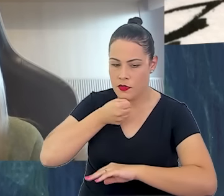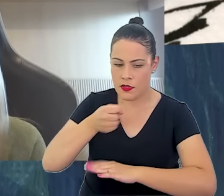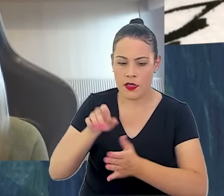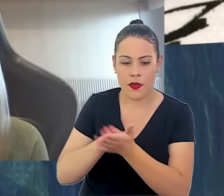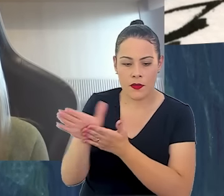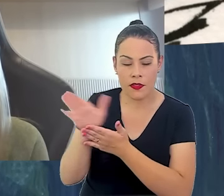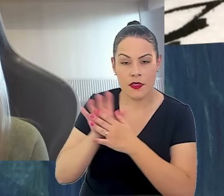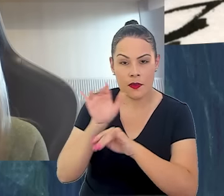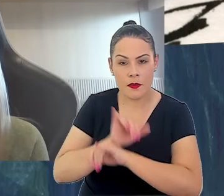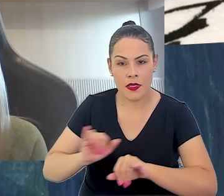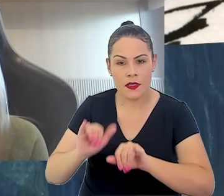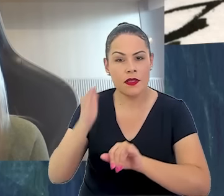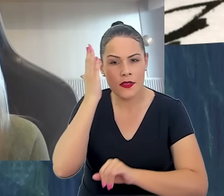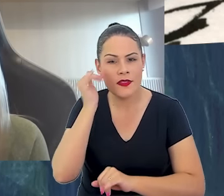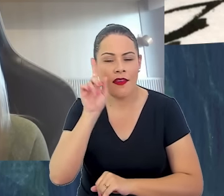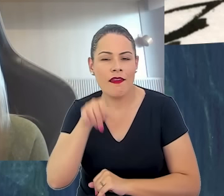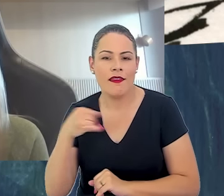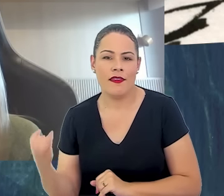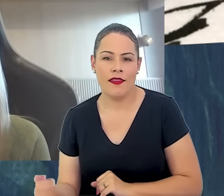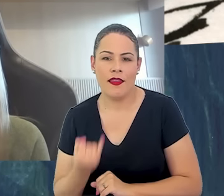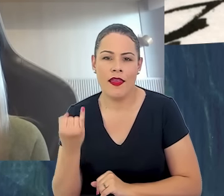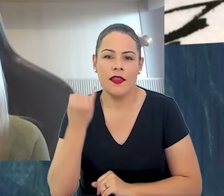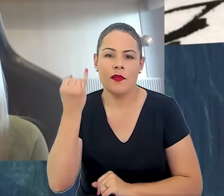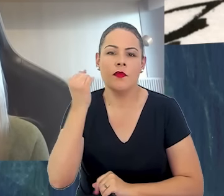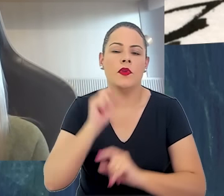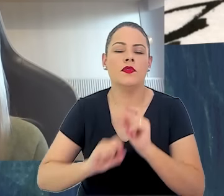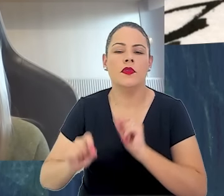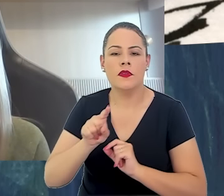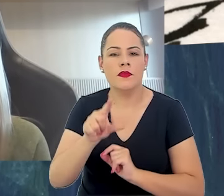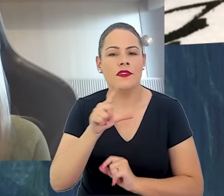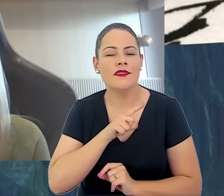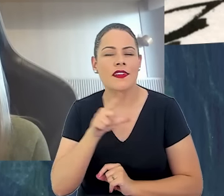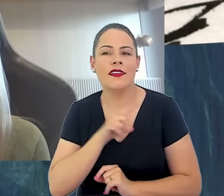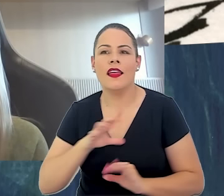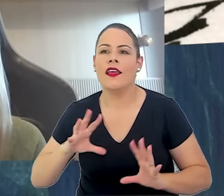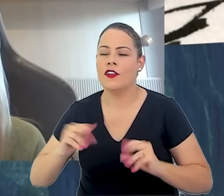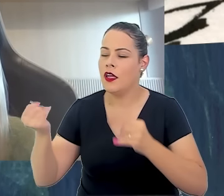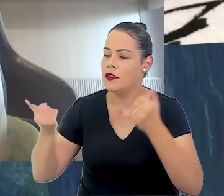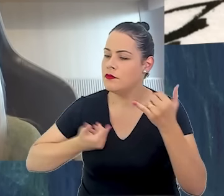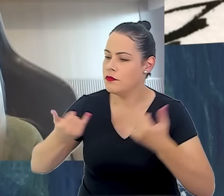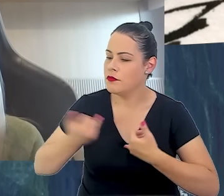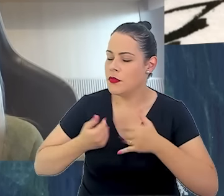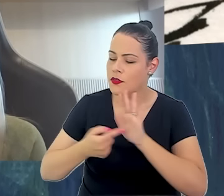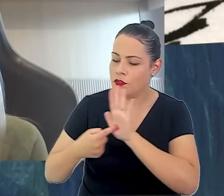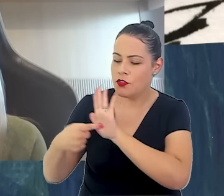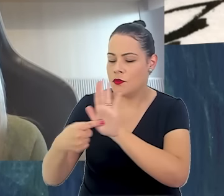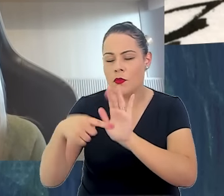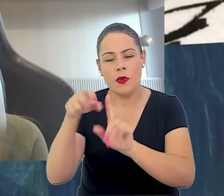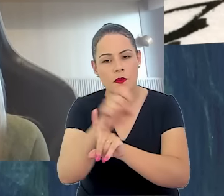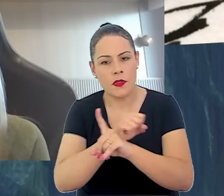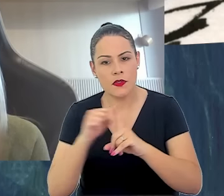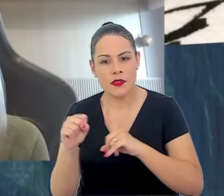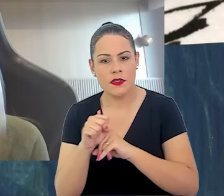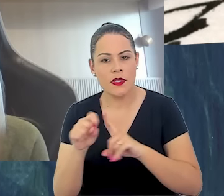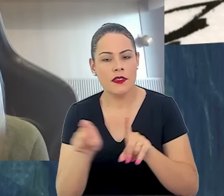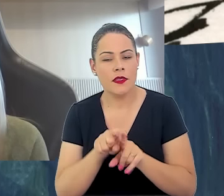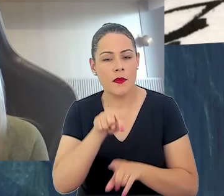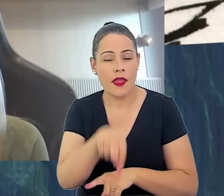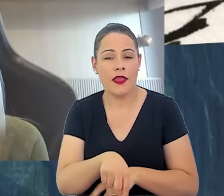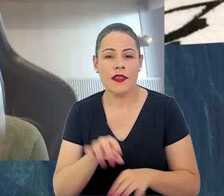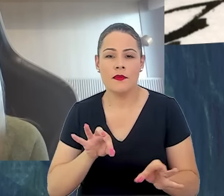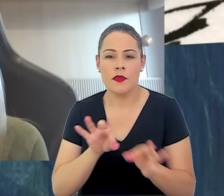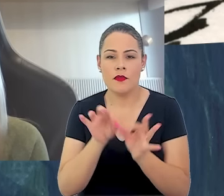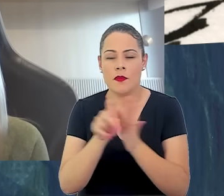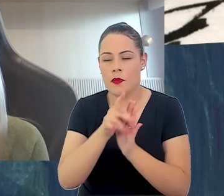entendo realmente quanto é importante que você tenha esses dados para a sociedade e, no caso